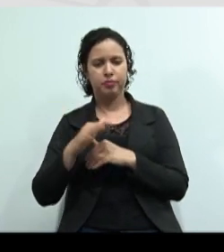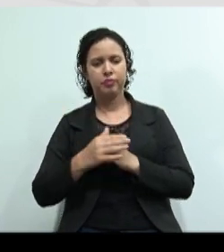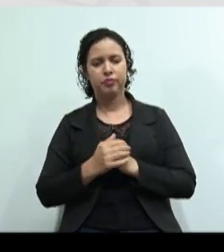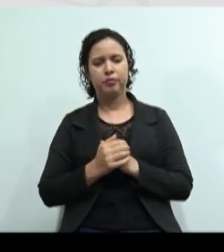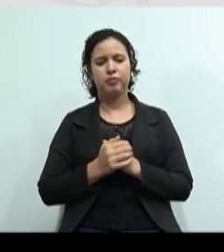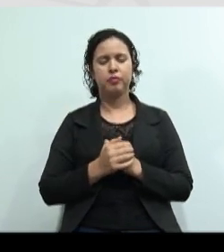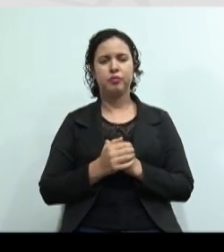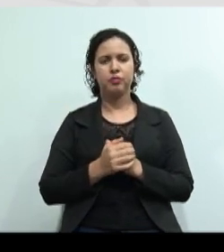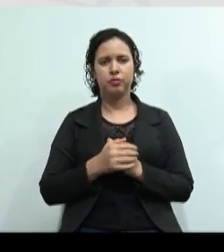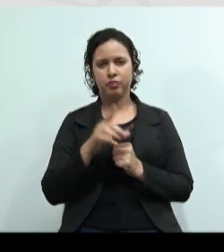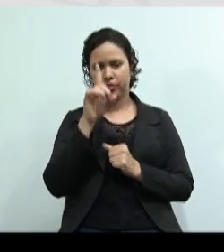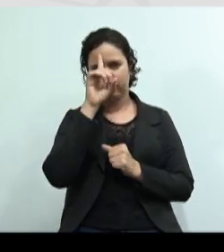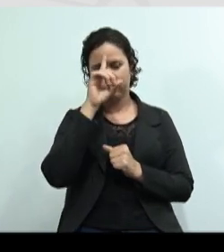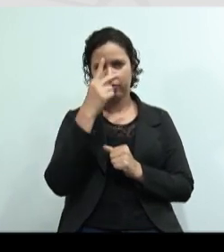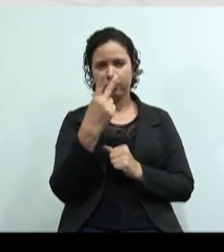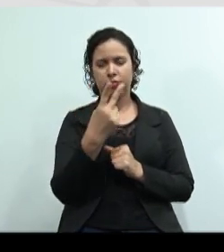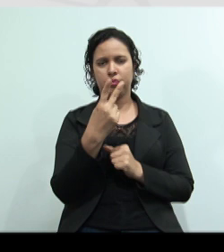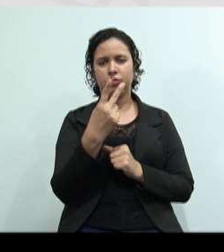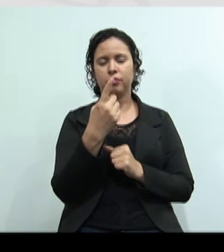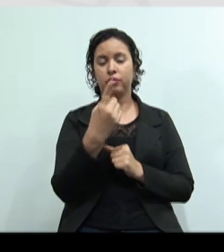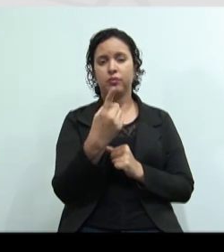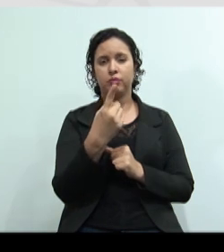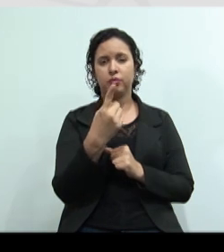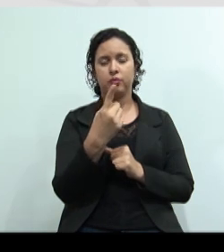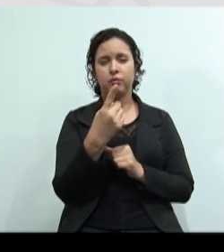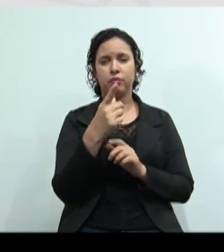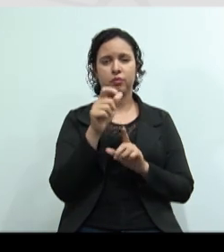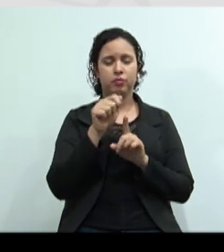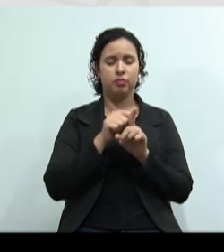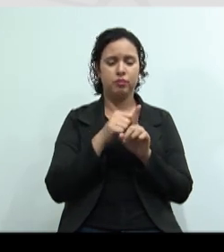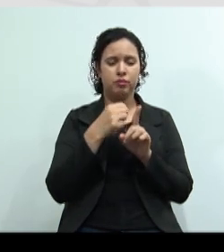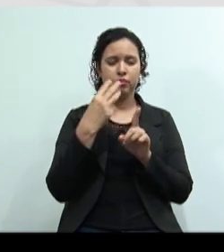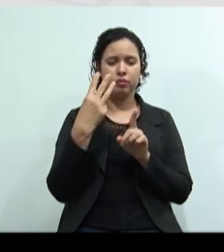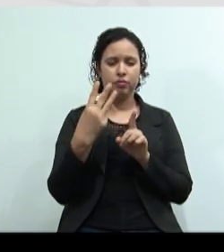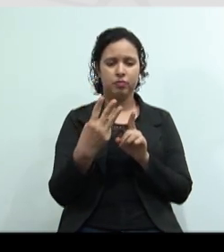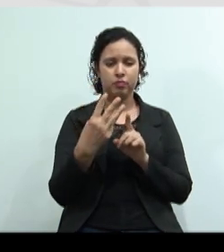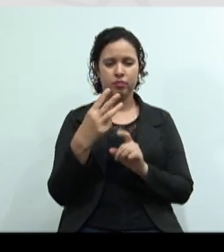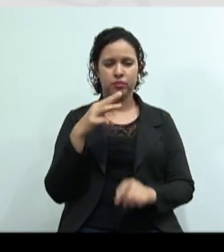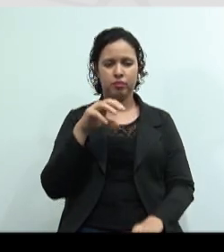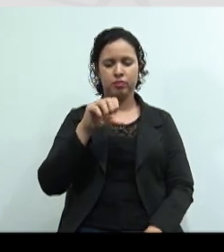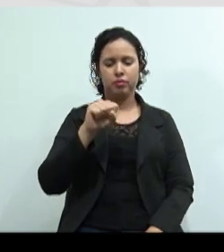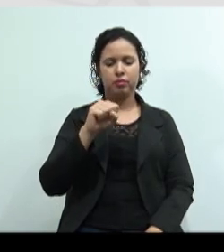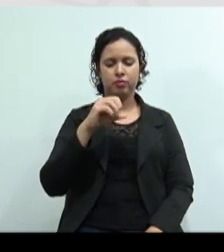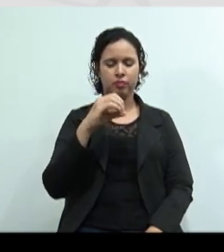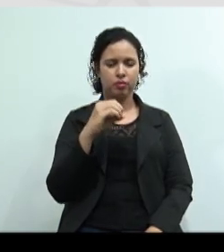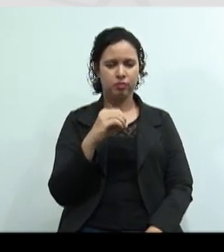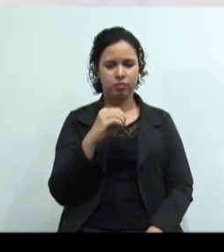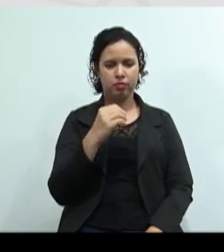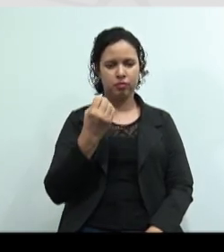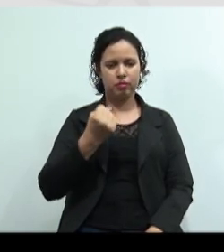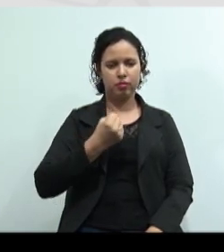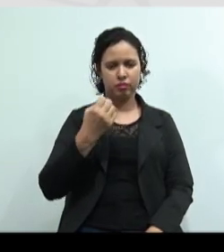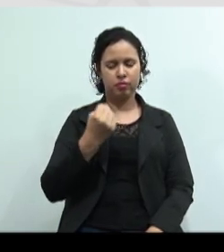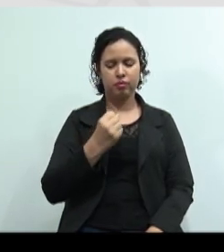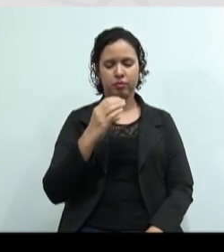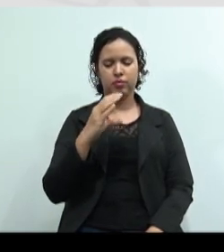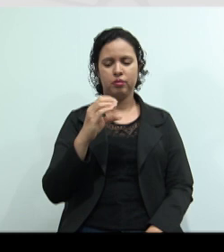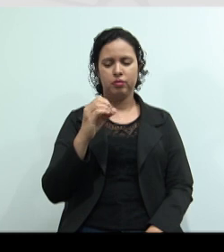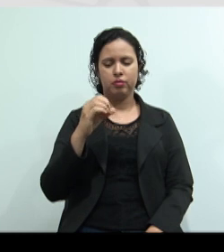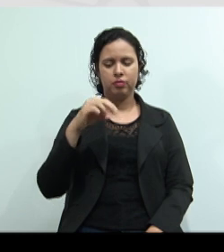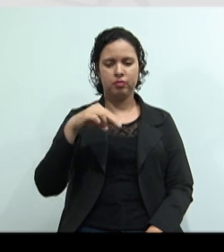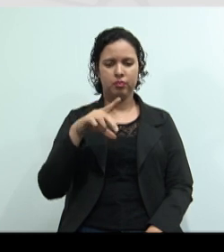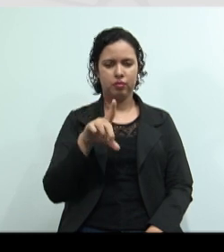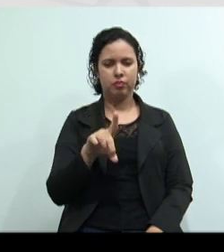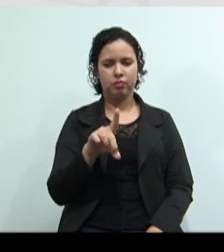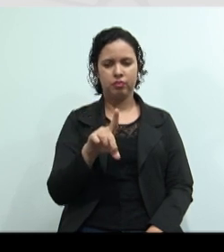dia 1/3 de 80 leite condensado a R$4,00, 320. Então, o saldo continua o